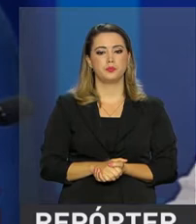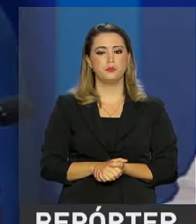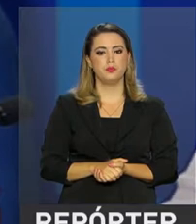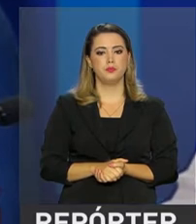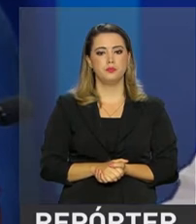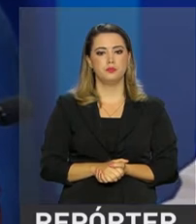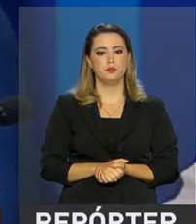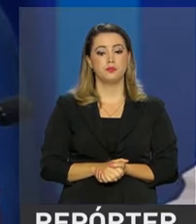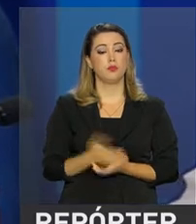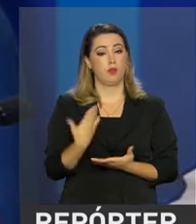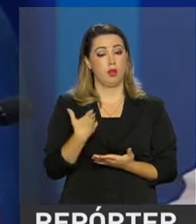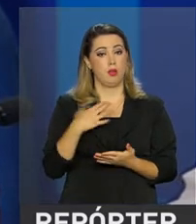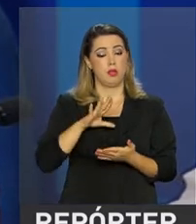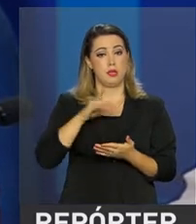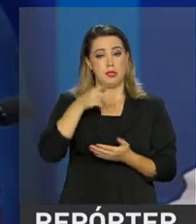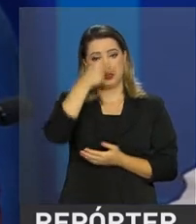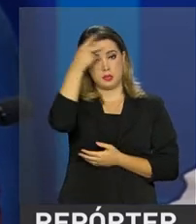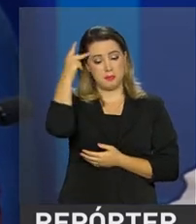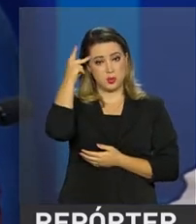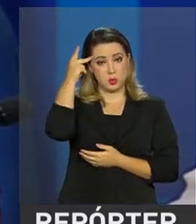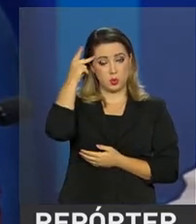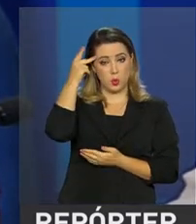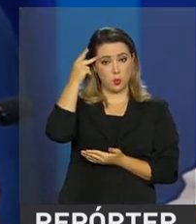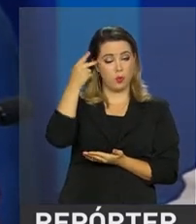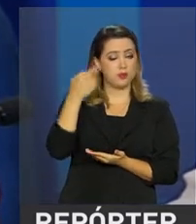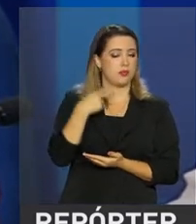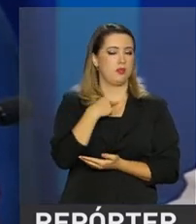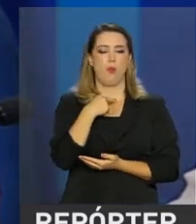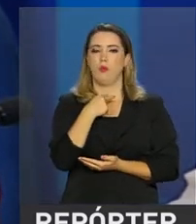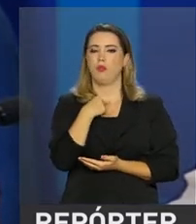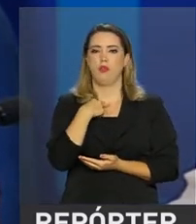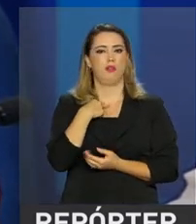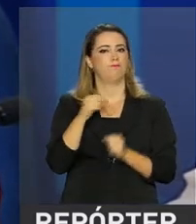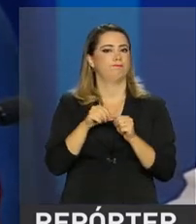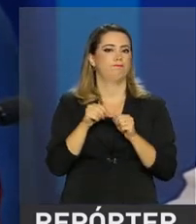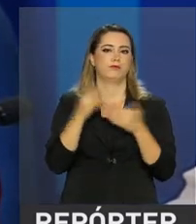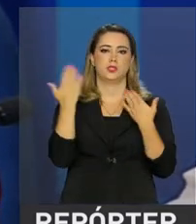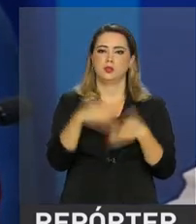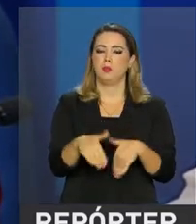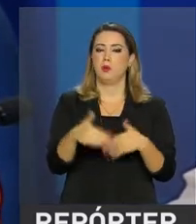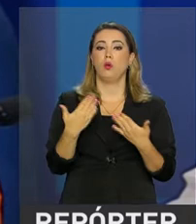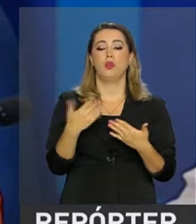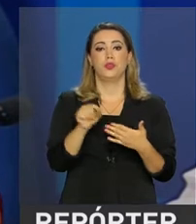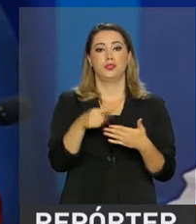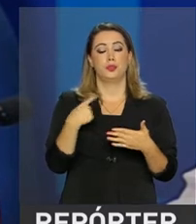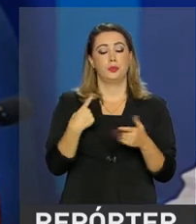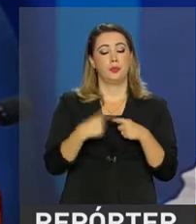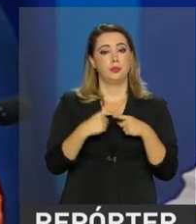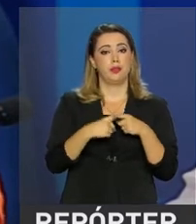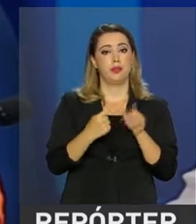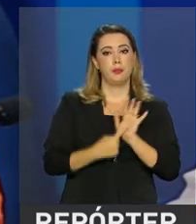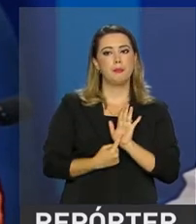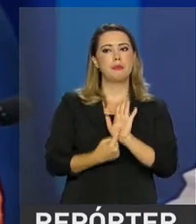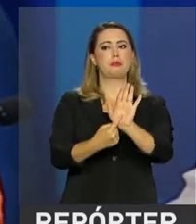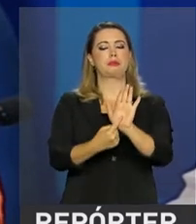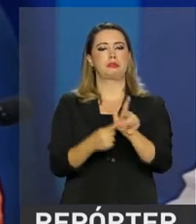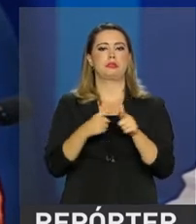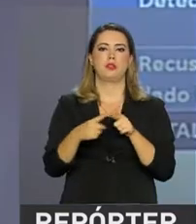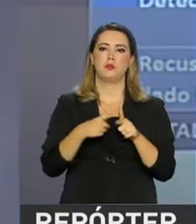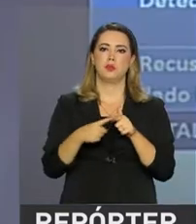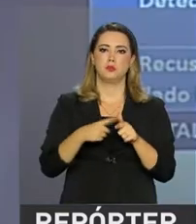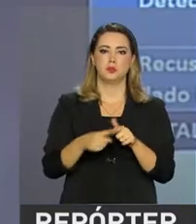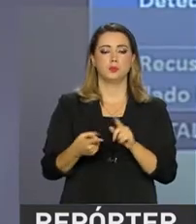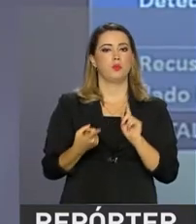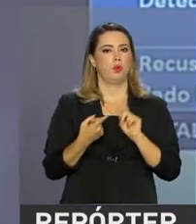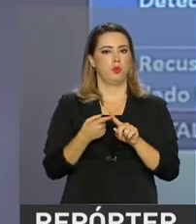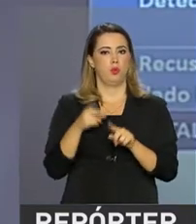Bom, as eliminações, quer dizer, as pessoas que não puderam fazer a prova e que se apresentaram com alguns problemas. No